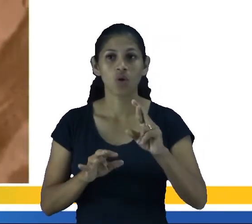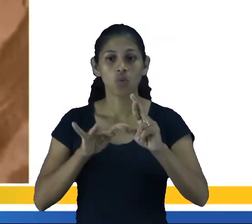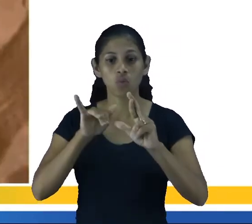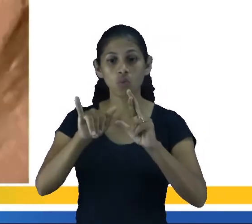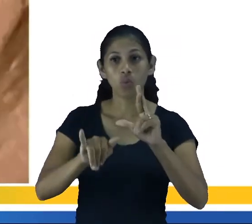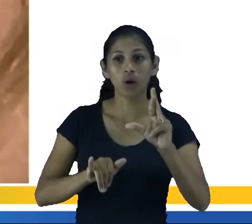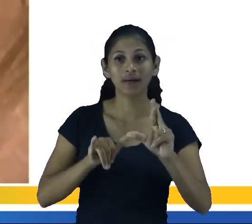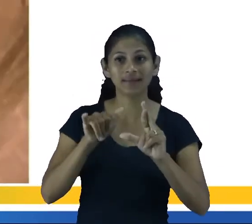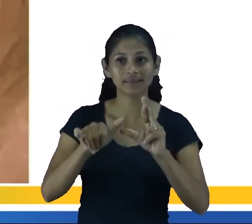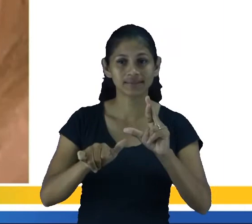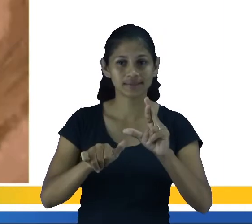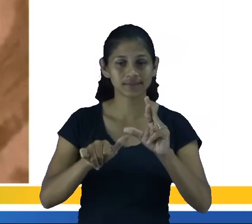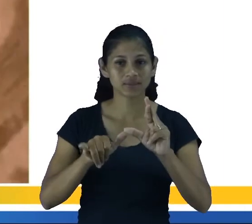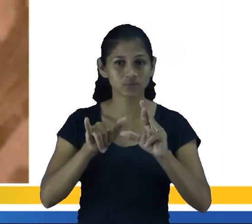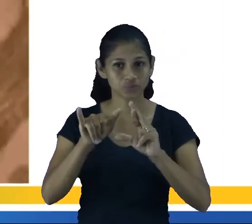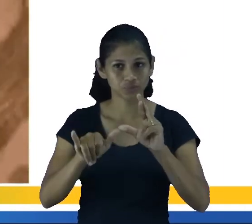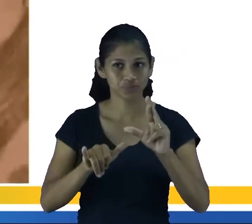né,